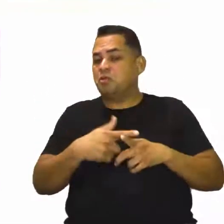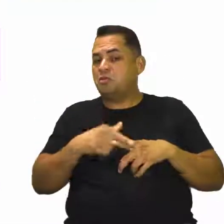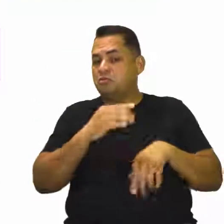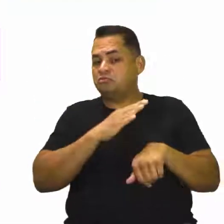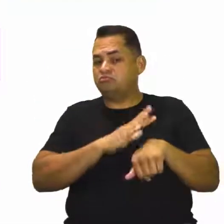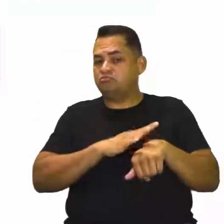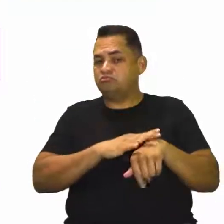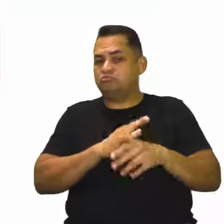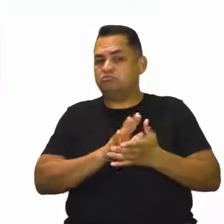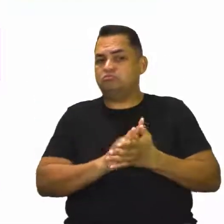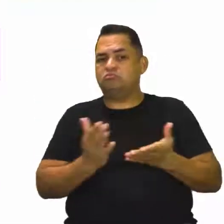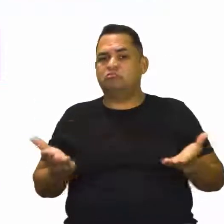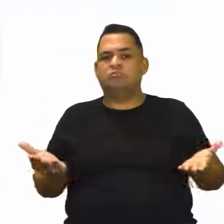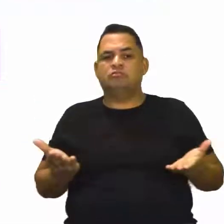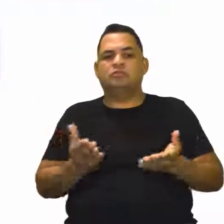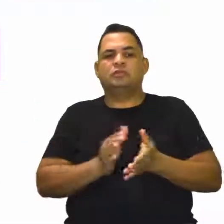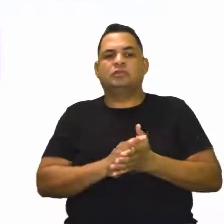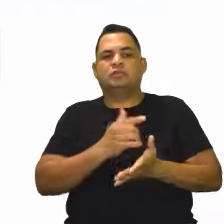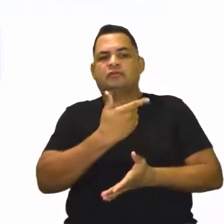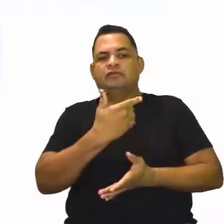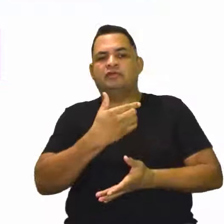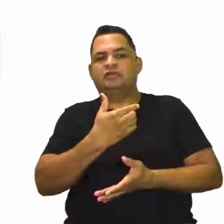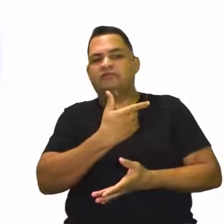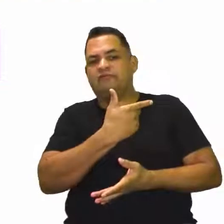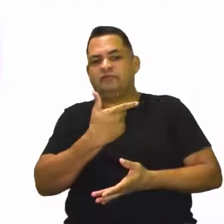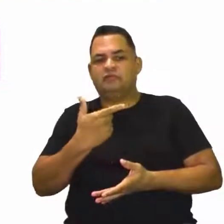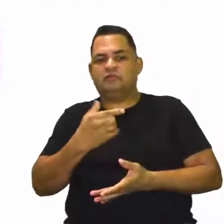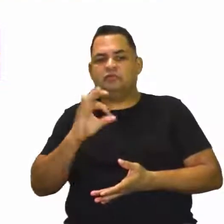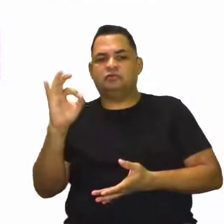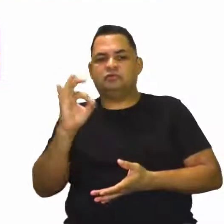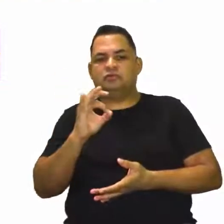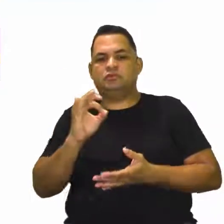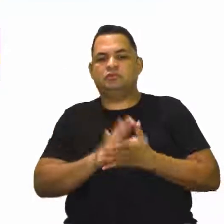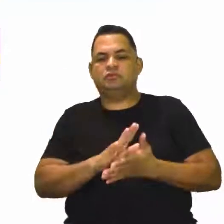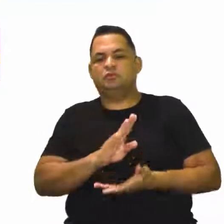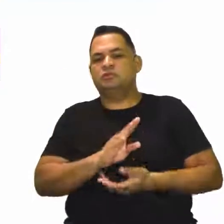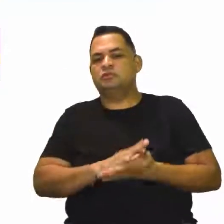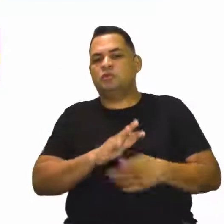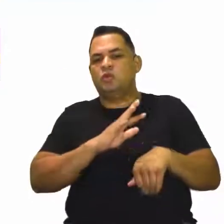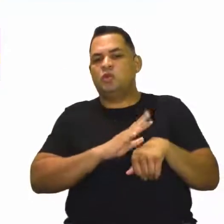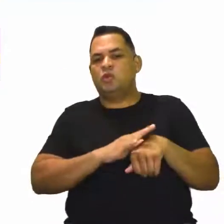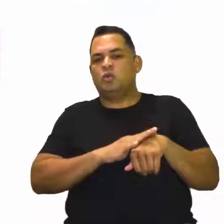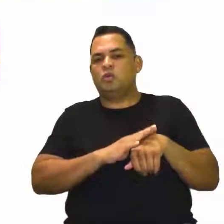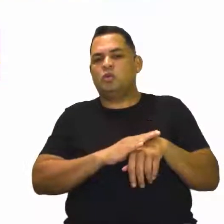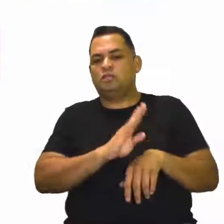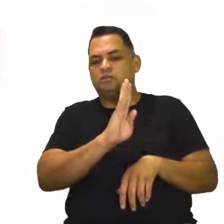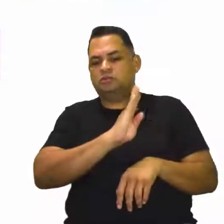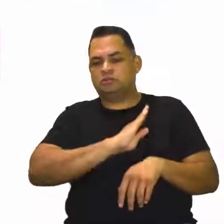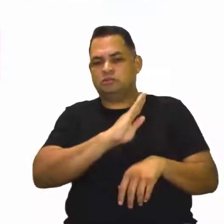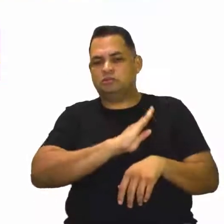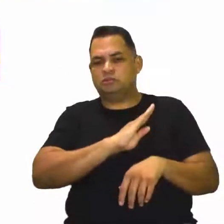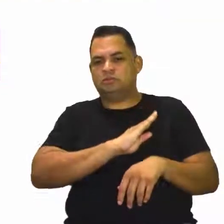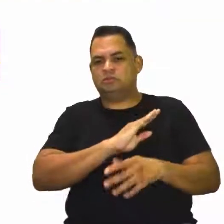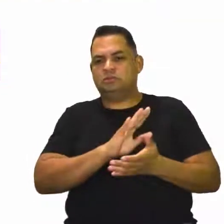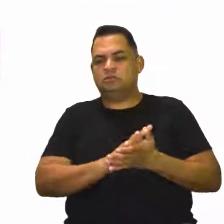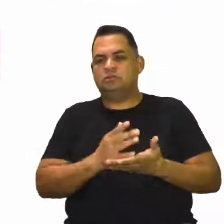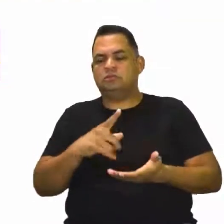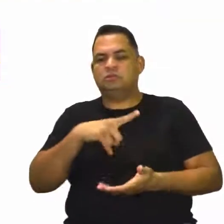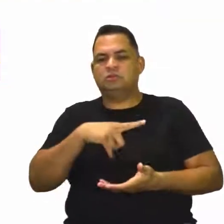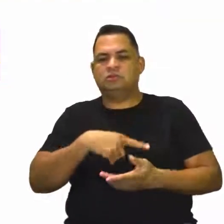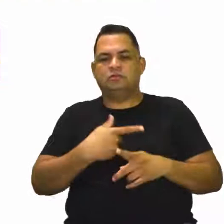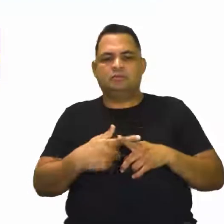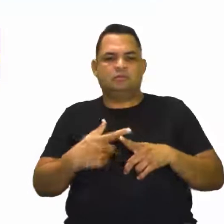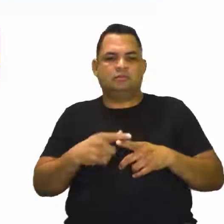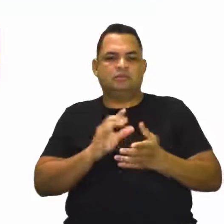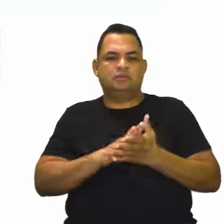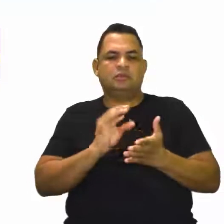E também está inserido aí 22% das doenças isquêmicas do coração. Então, o coração também passa a ser aí prejudicado por